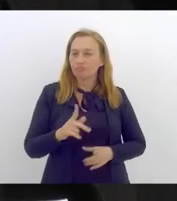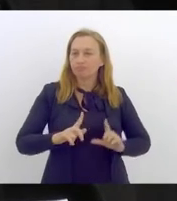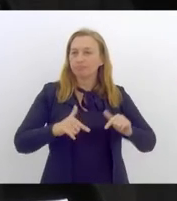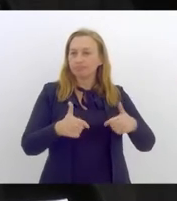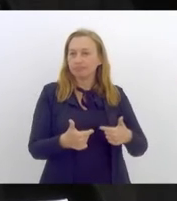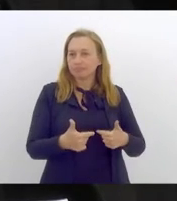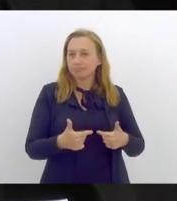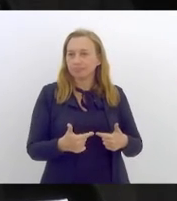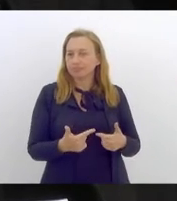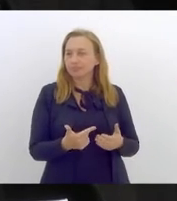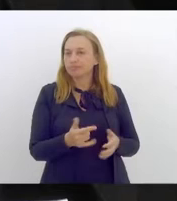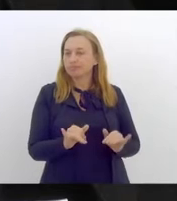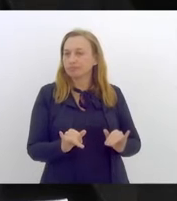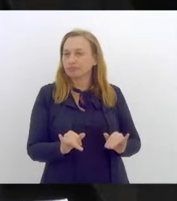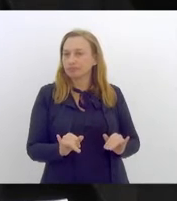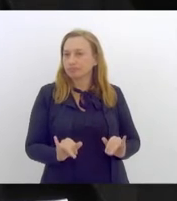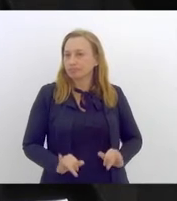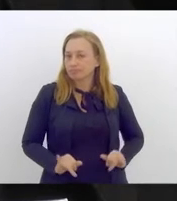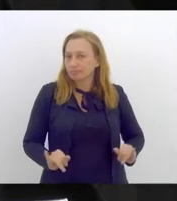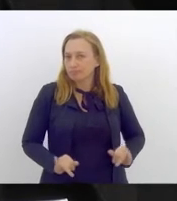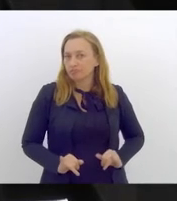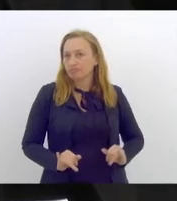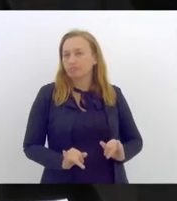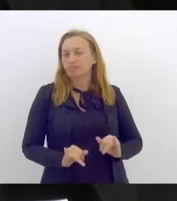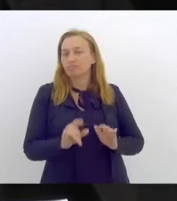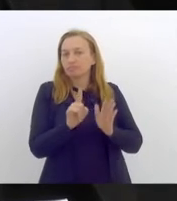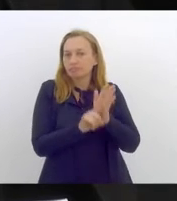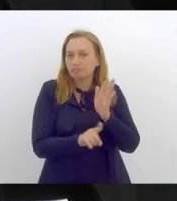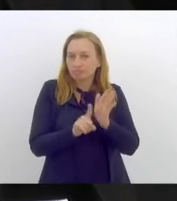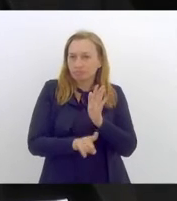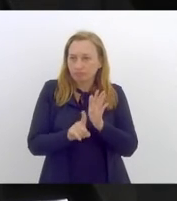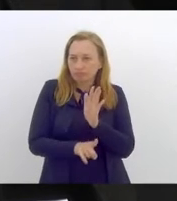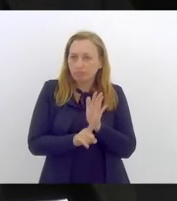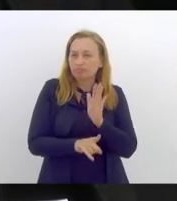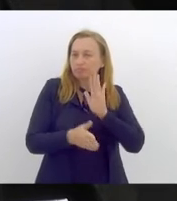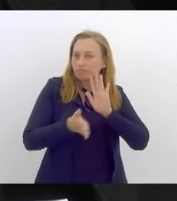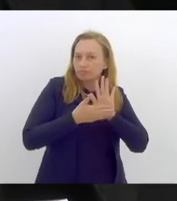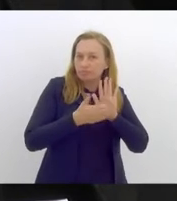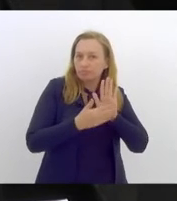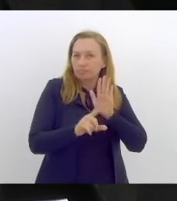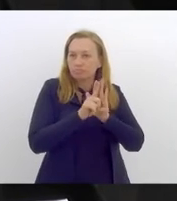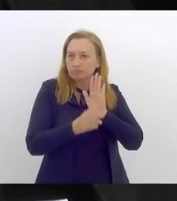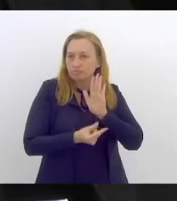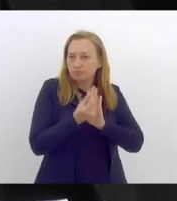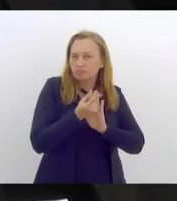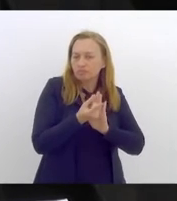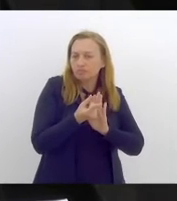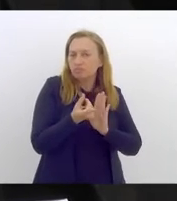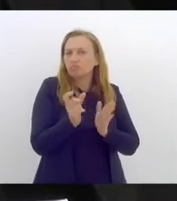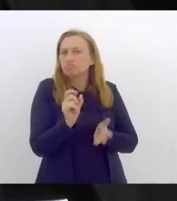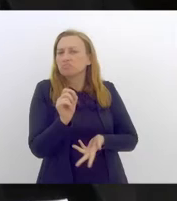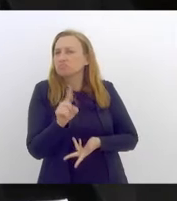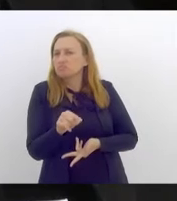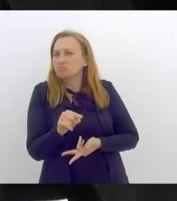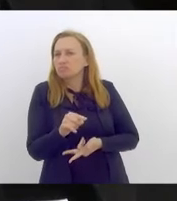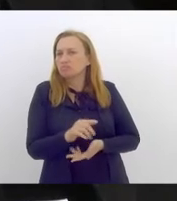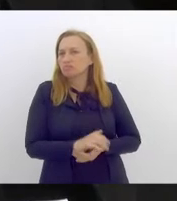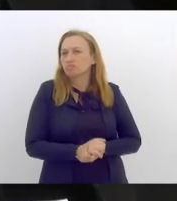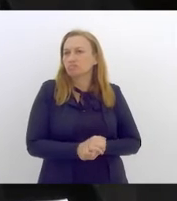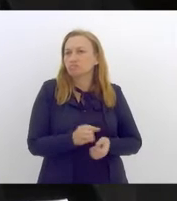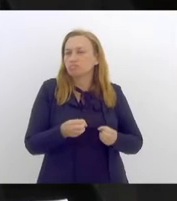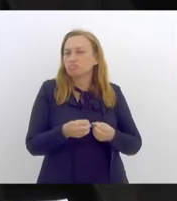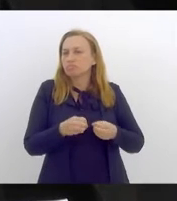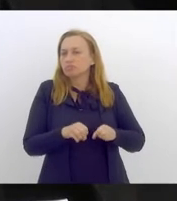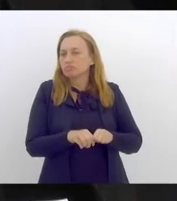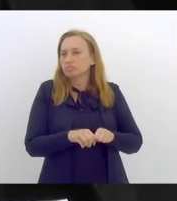ações que sofreram duras reduções na proposta da LOA, o que é, por exemplo, ampliação